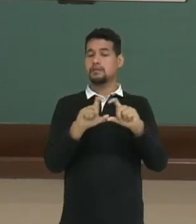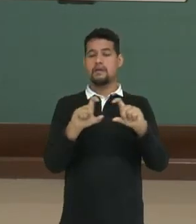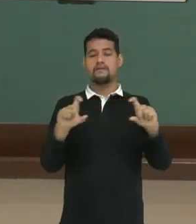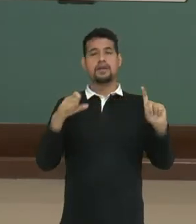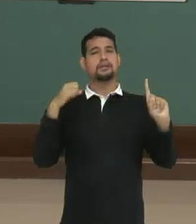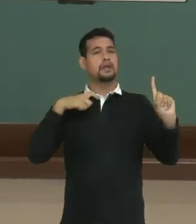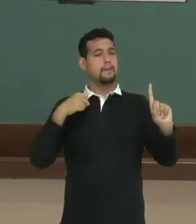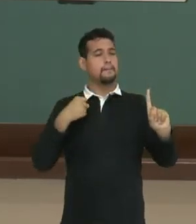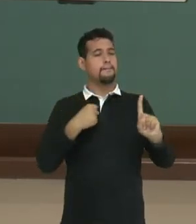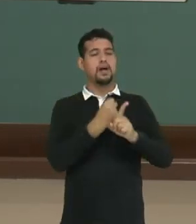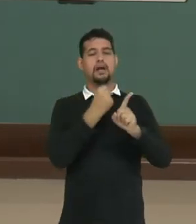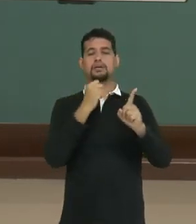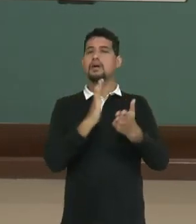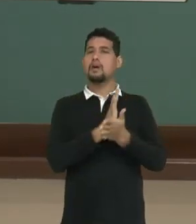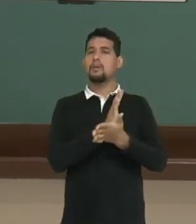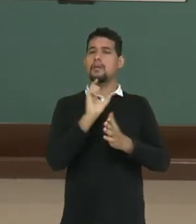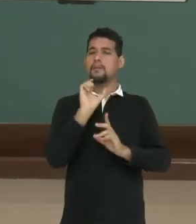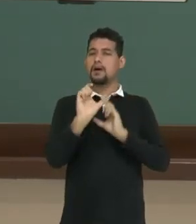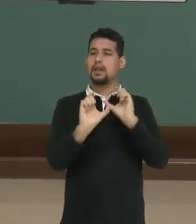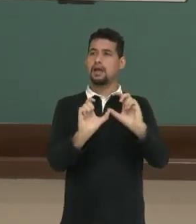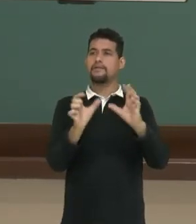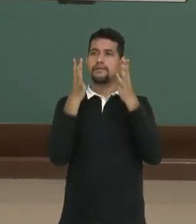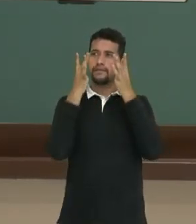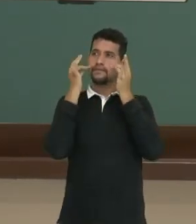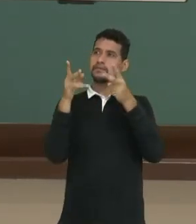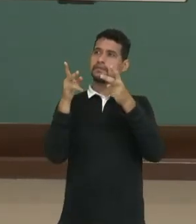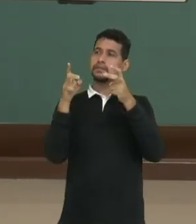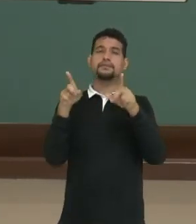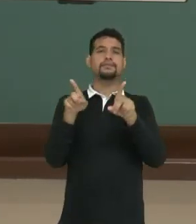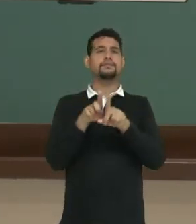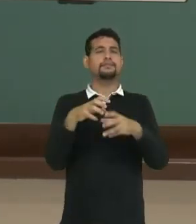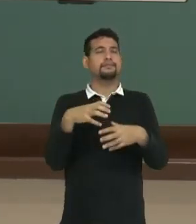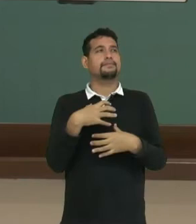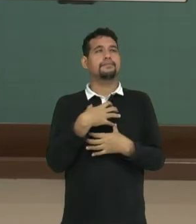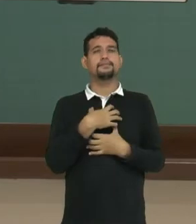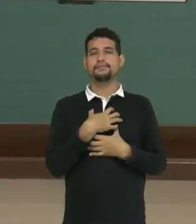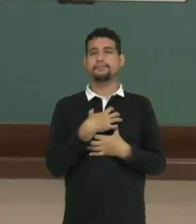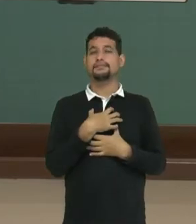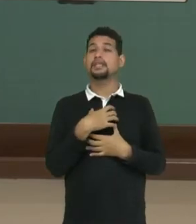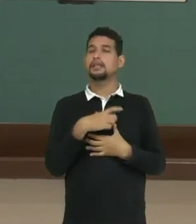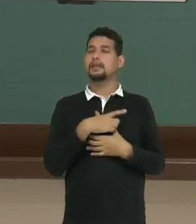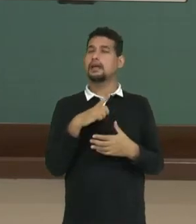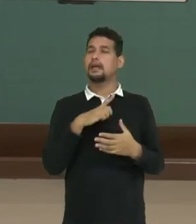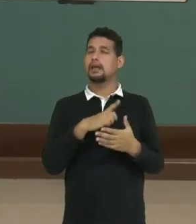efeito ou algumas palavras que sejam bem chamativas e que sensibilizem